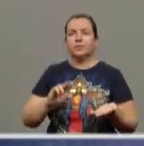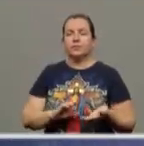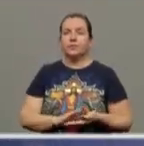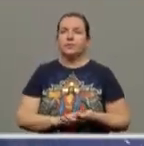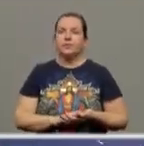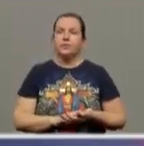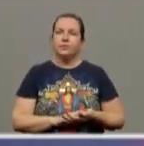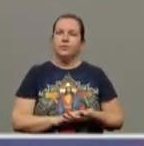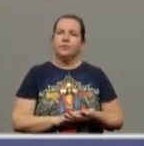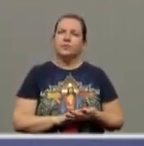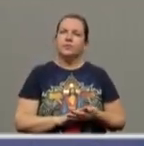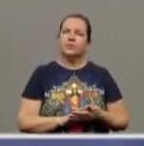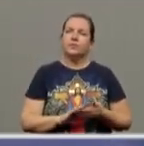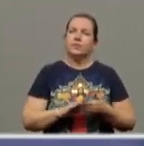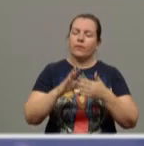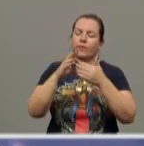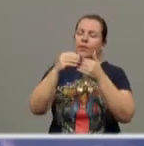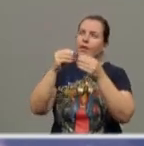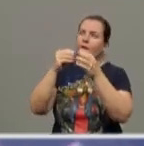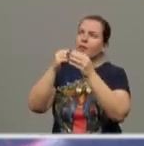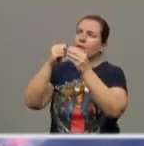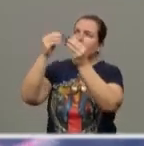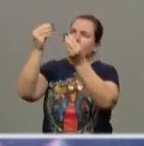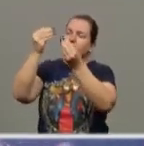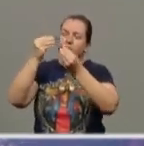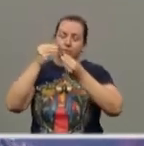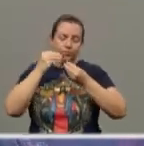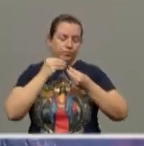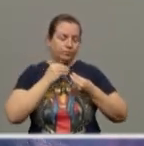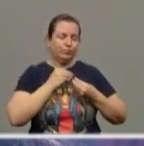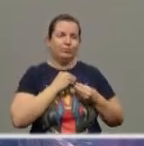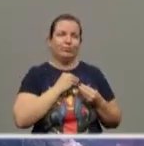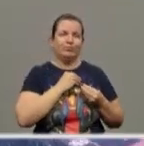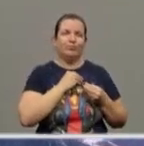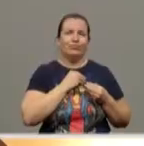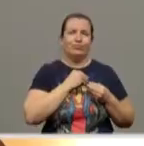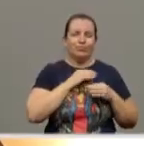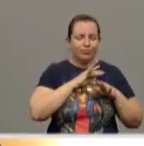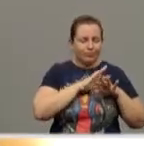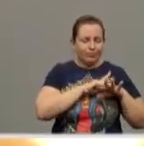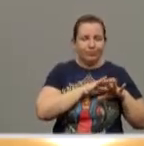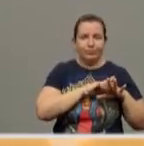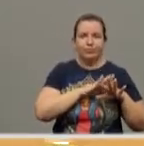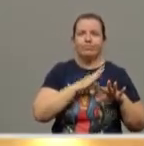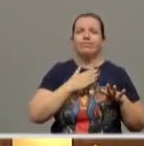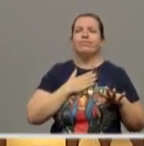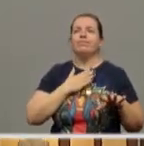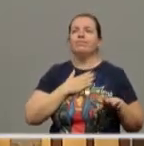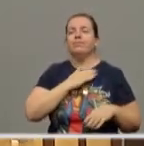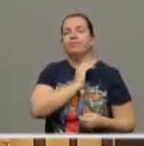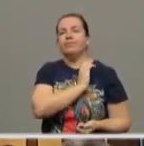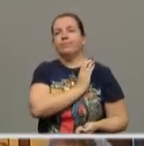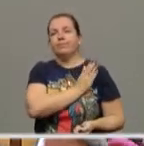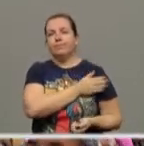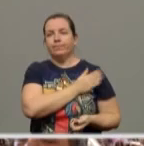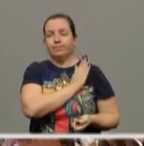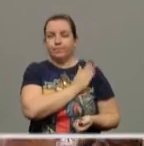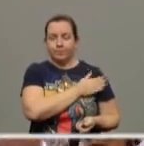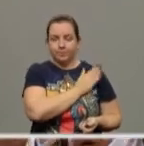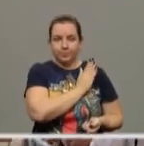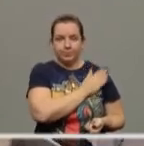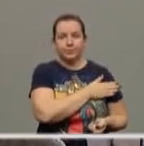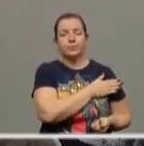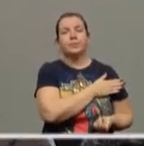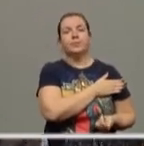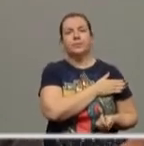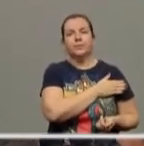Põe tua mão nas feridas do meu coração. Põe tuas mãos nas feridas do